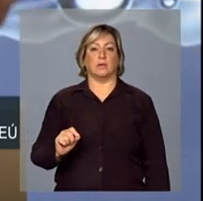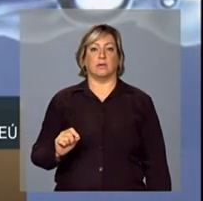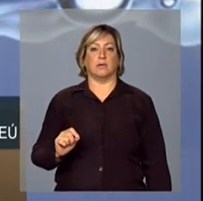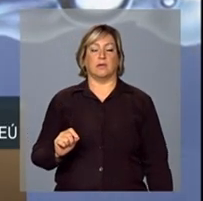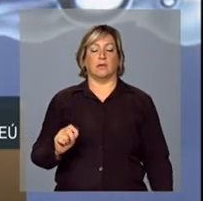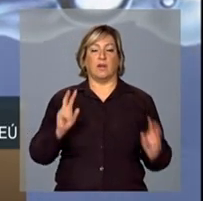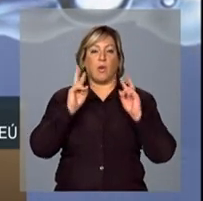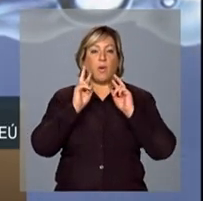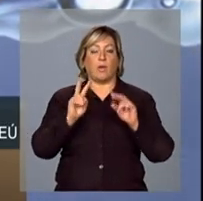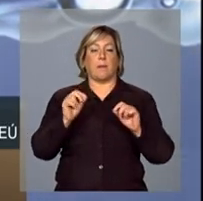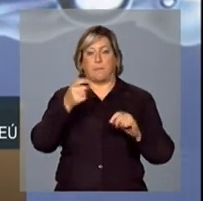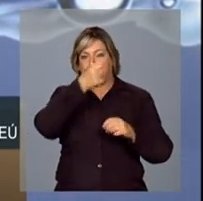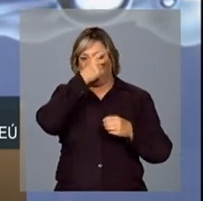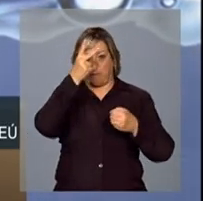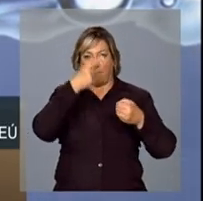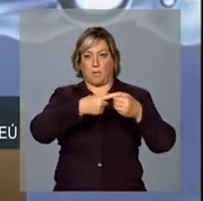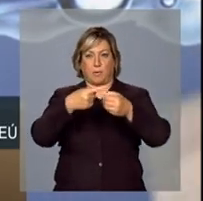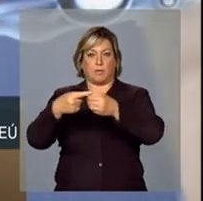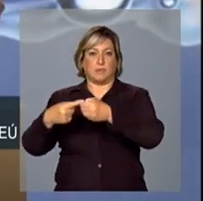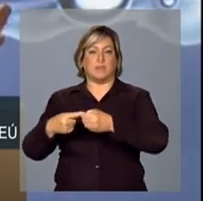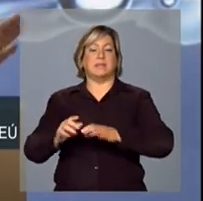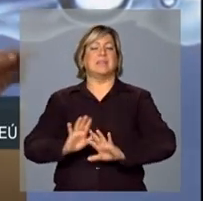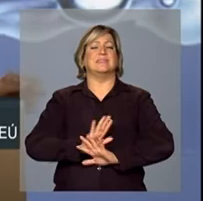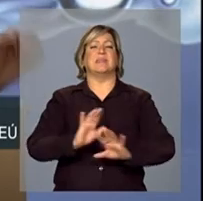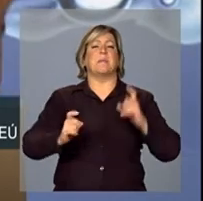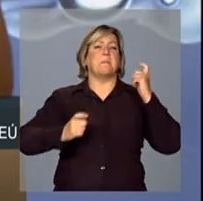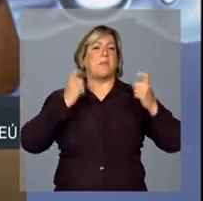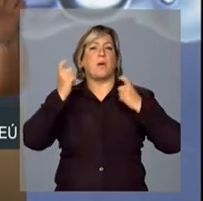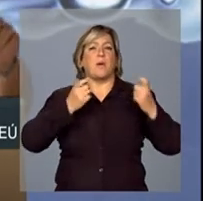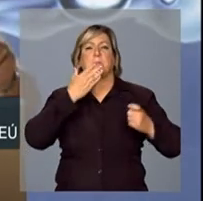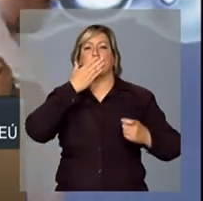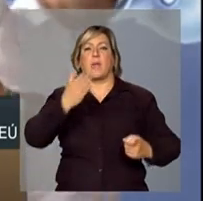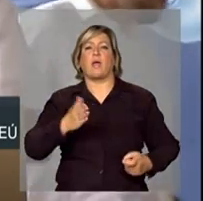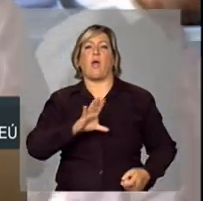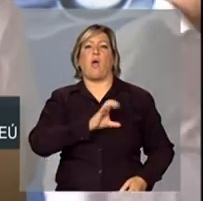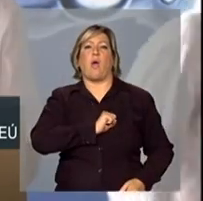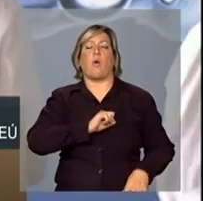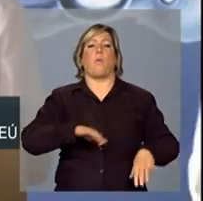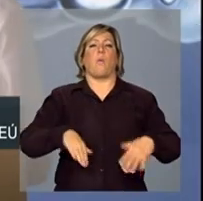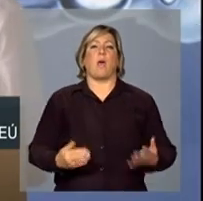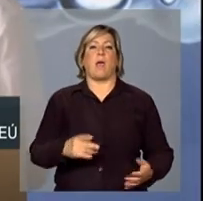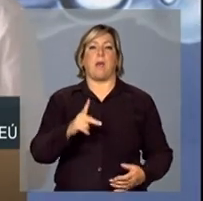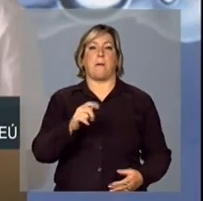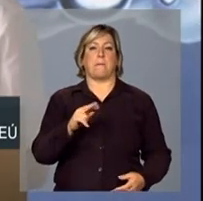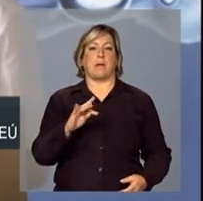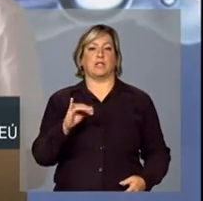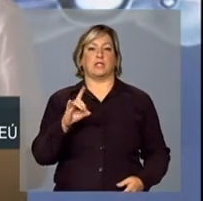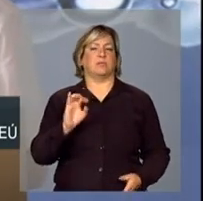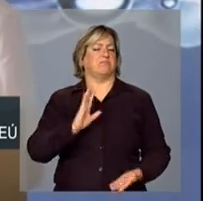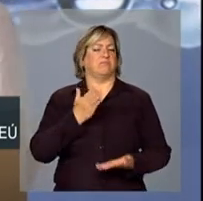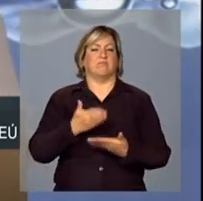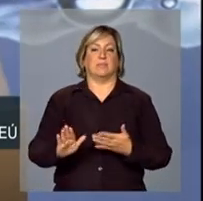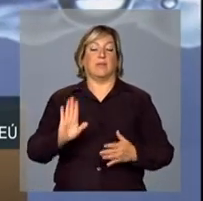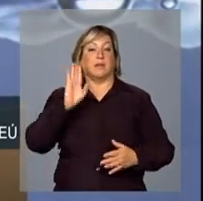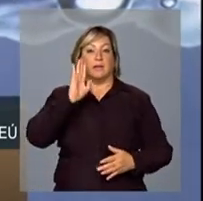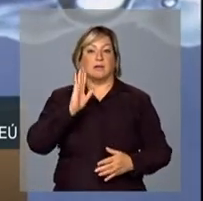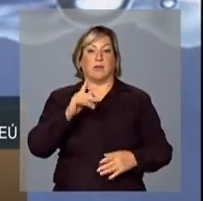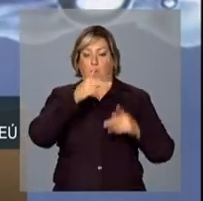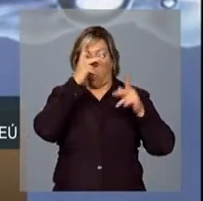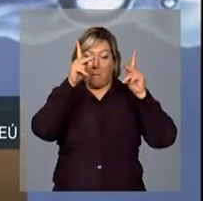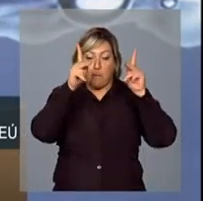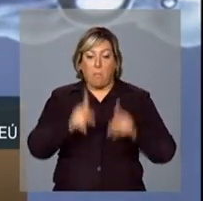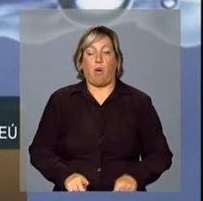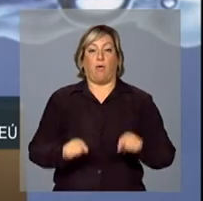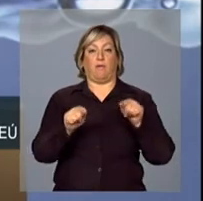sem perguntar a cor partidária. E a senhora sabe e a senhora conhece, conhece a senhora